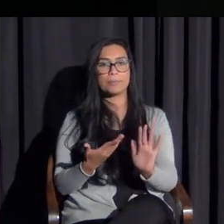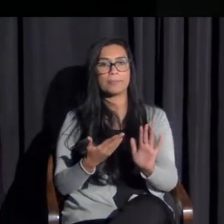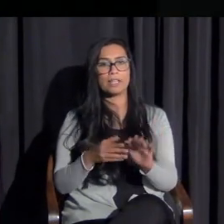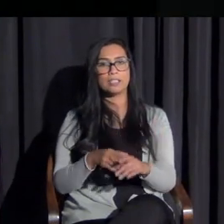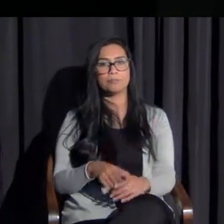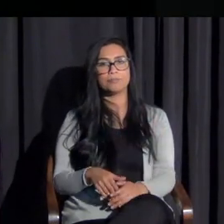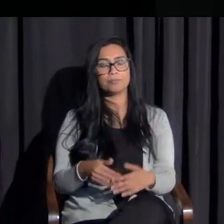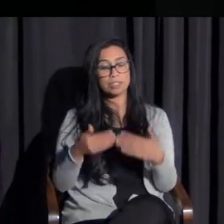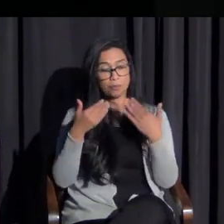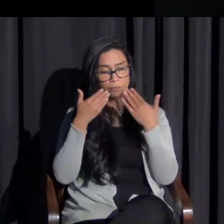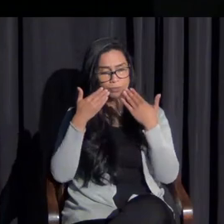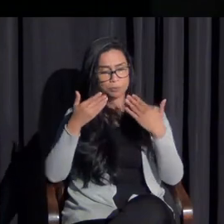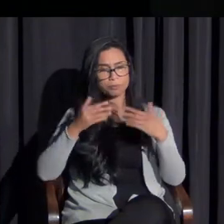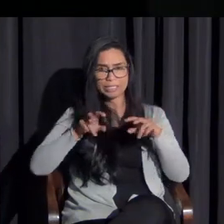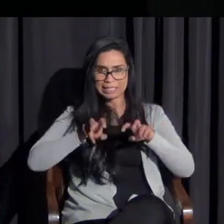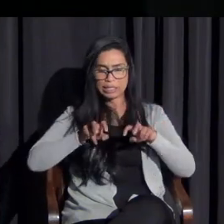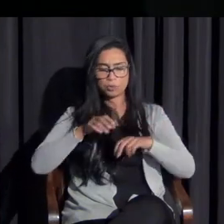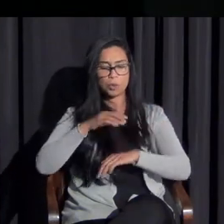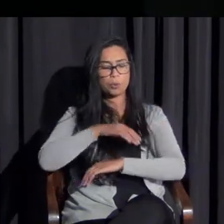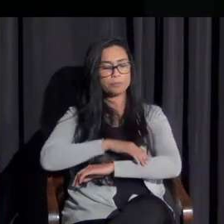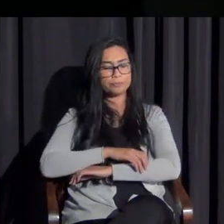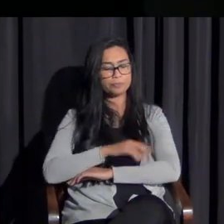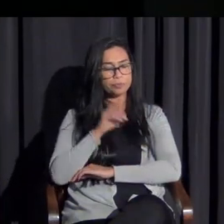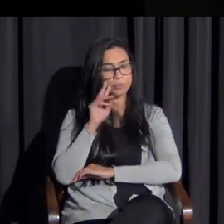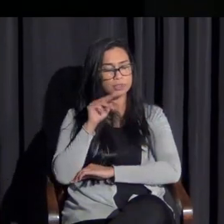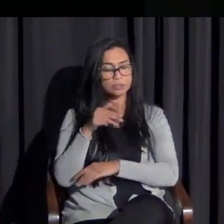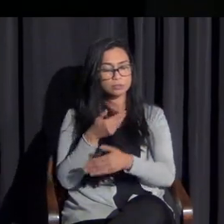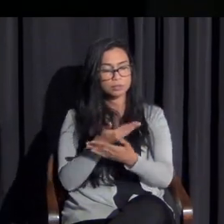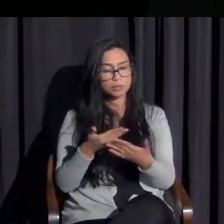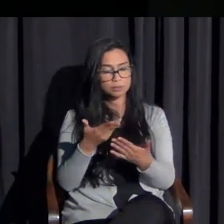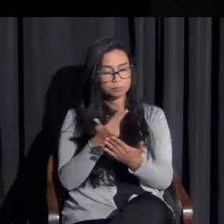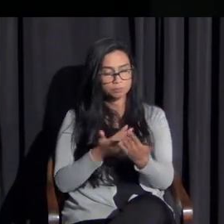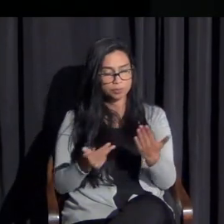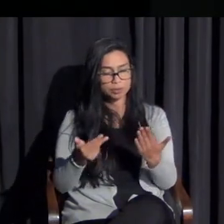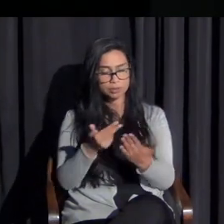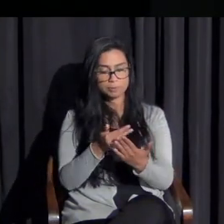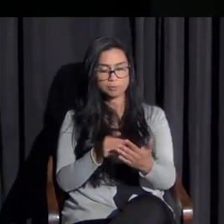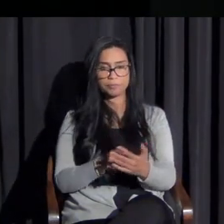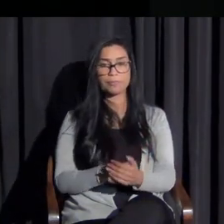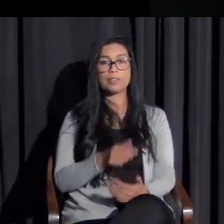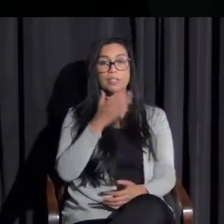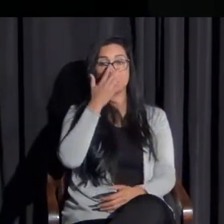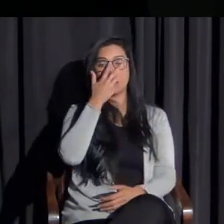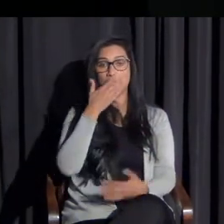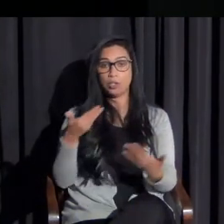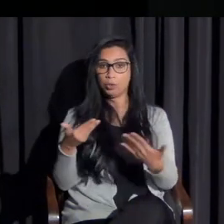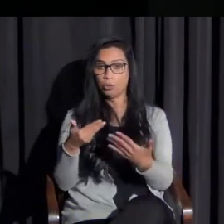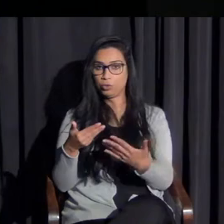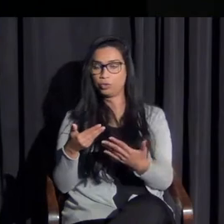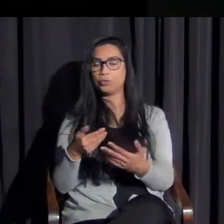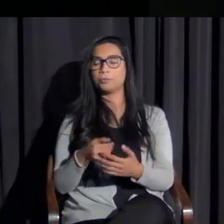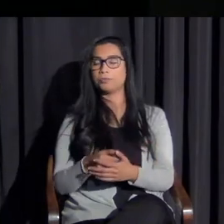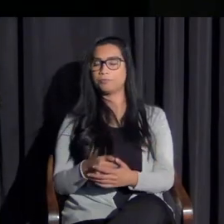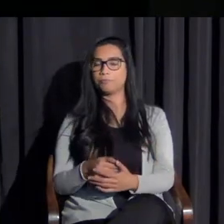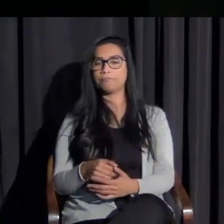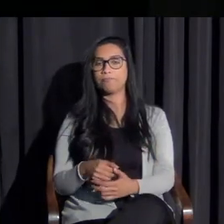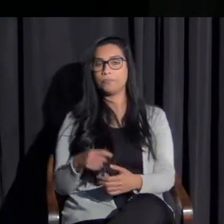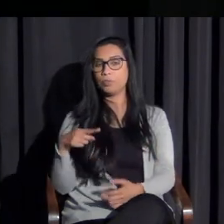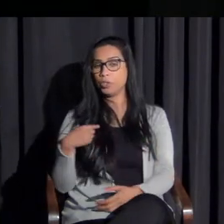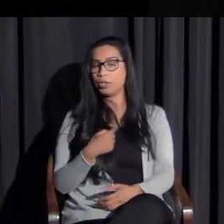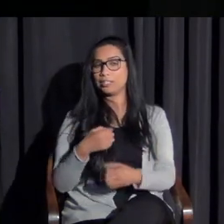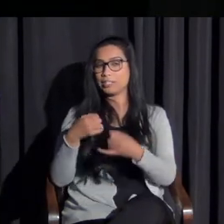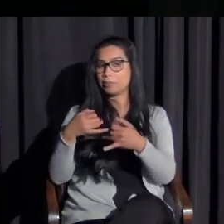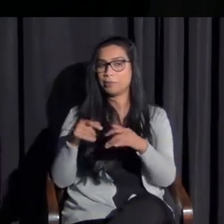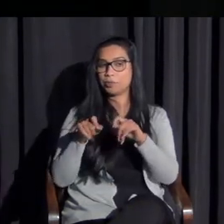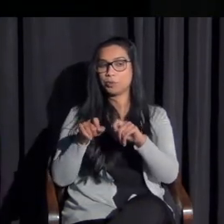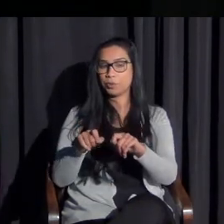desenhos para compreendê-los. Com relação às ocupações, a gente fala do, do tempo, não quero nem olhar para vocês. Com relação às ocupações da